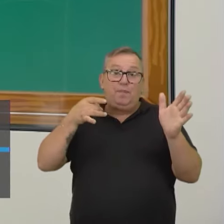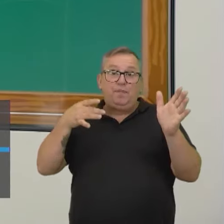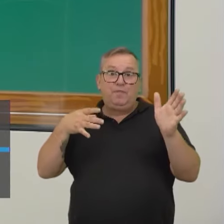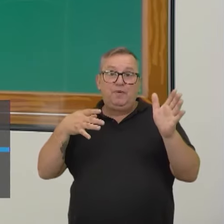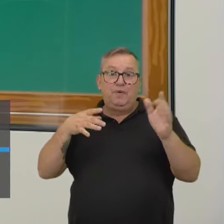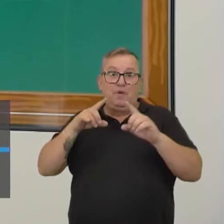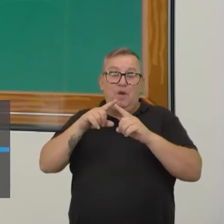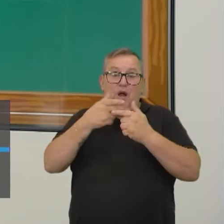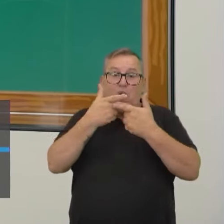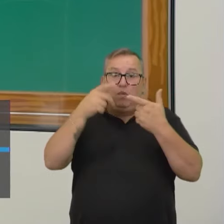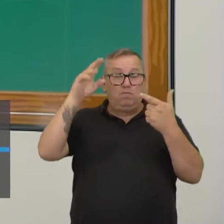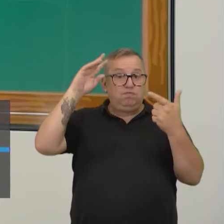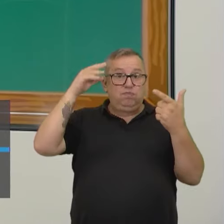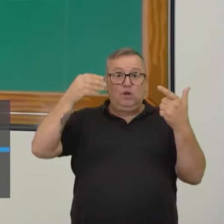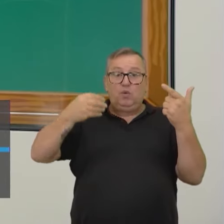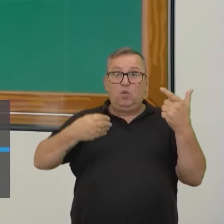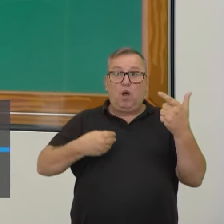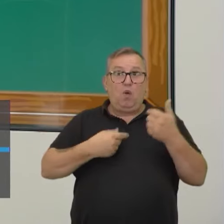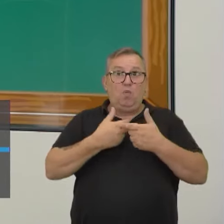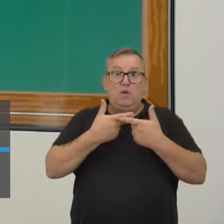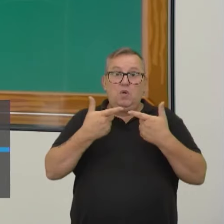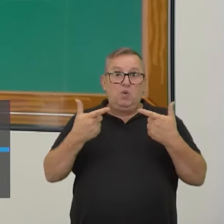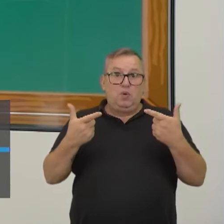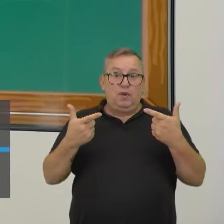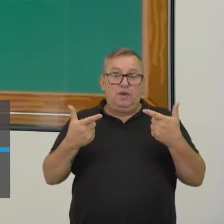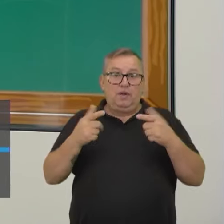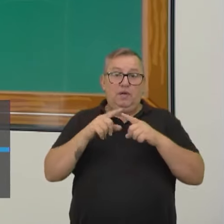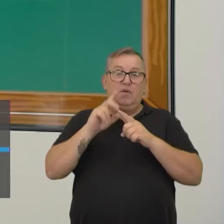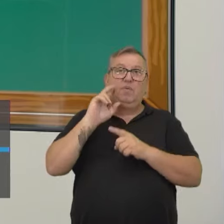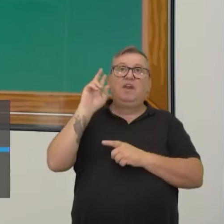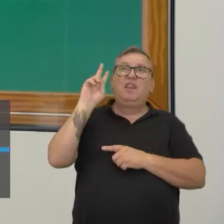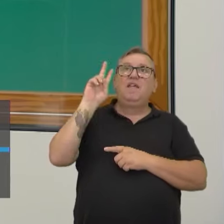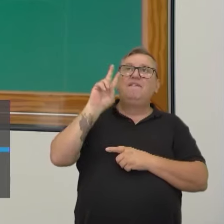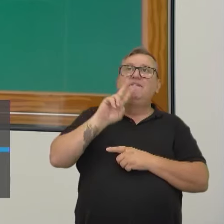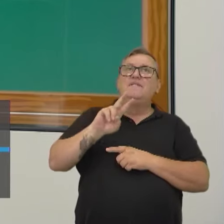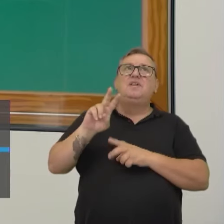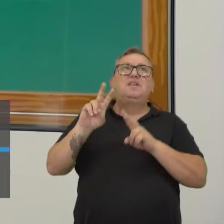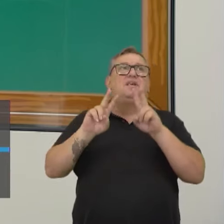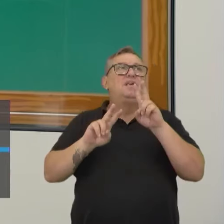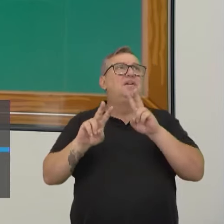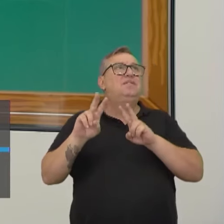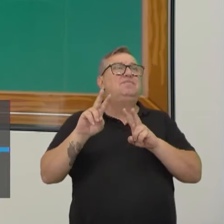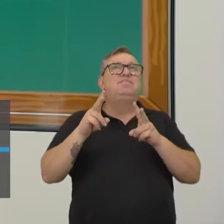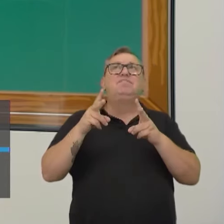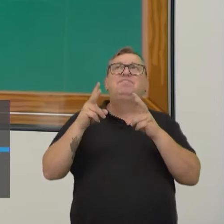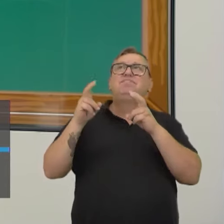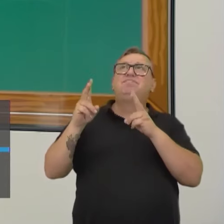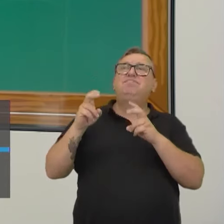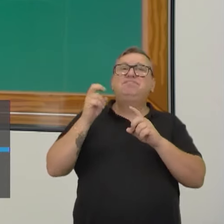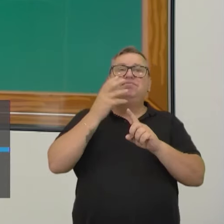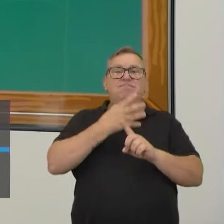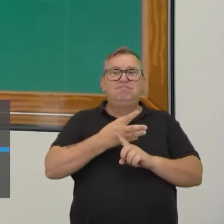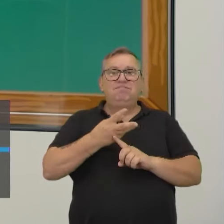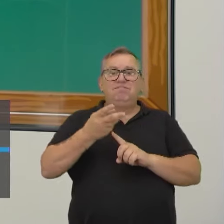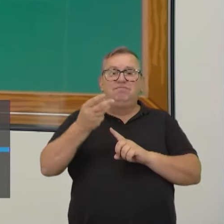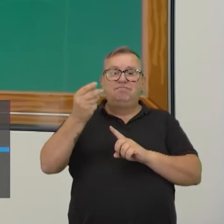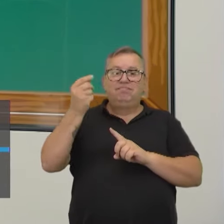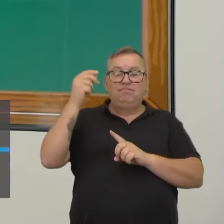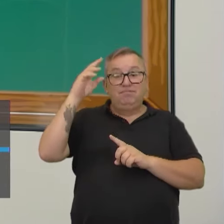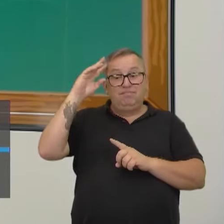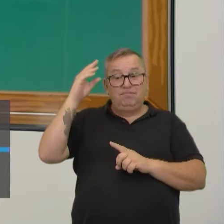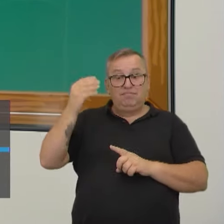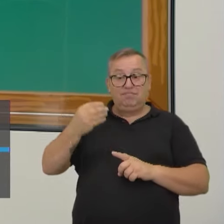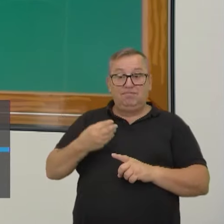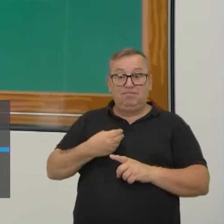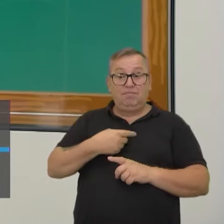entidade espiritual, a algo assim. Então, o homem, ele começa a observar a natureza e começa ali a sua expressão artística, a sua expressão